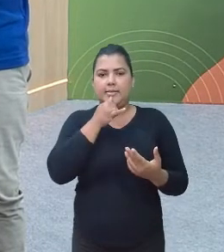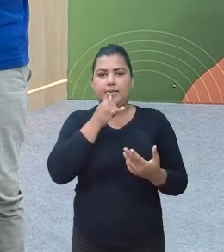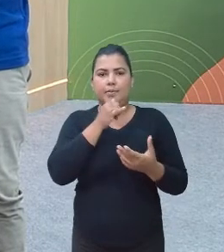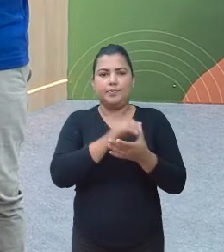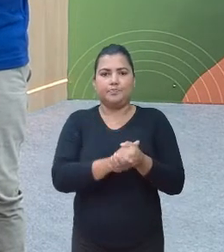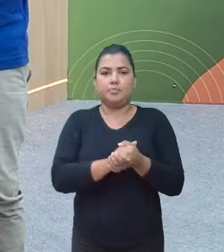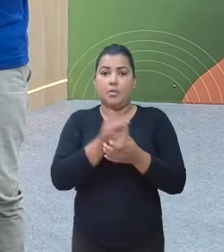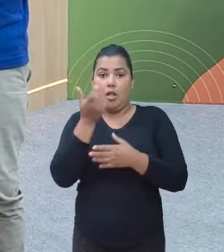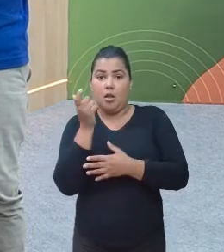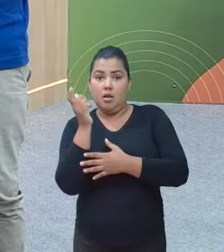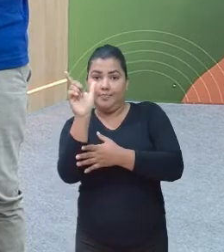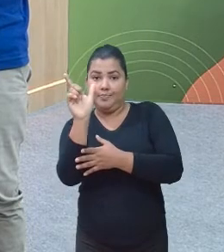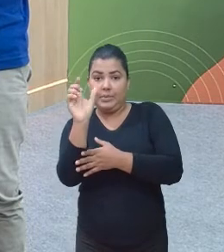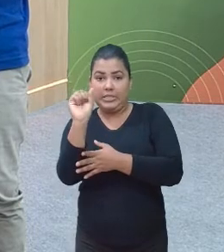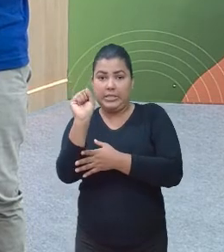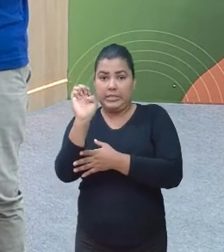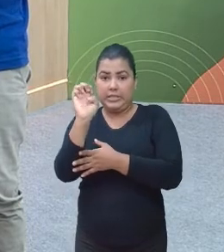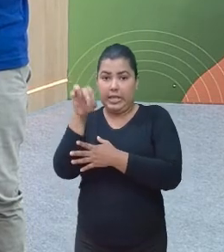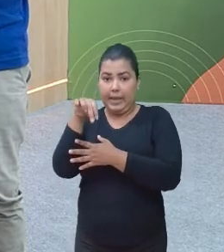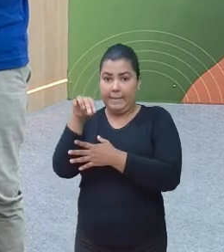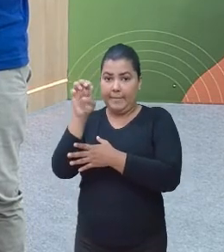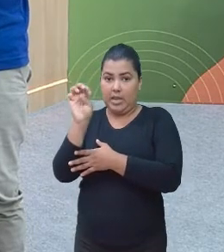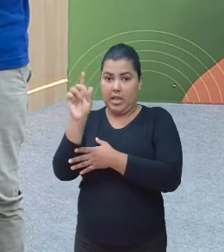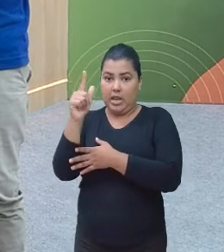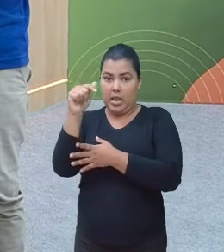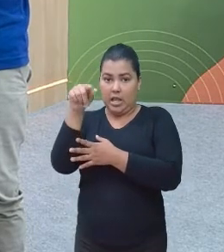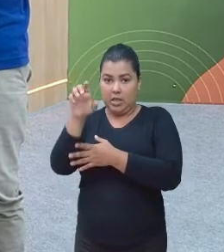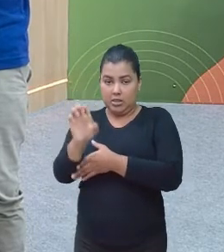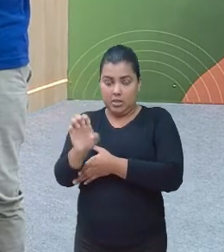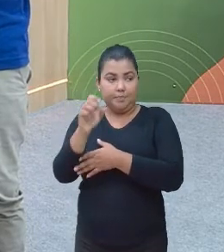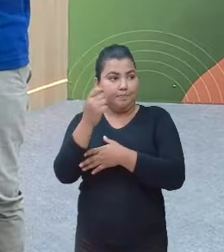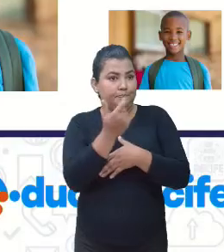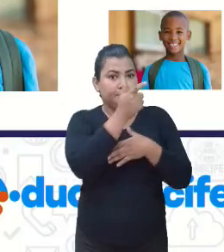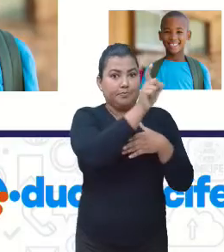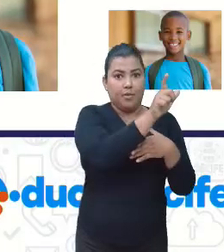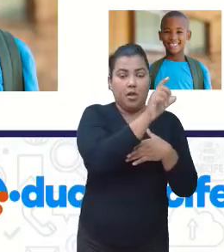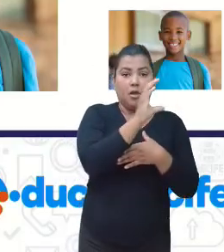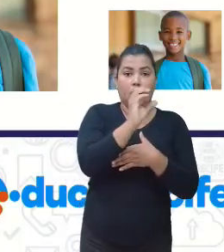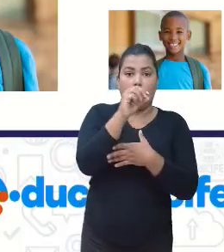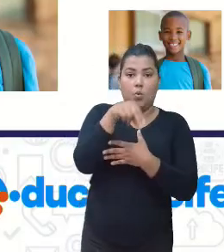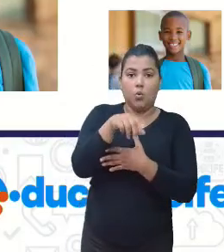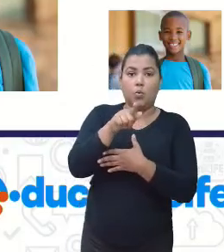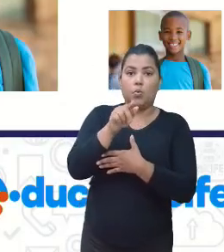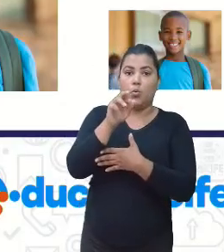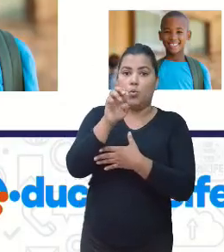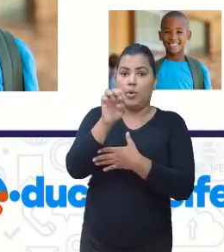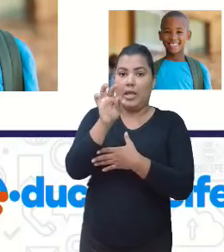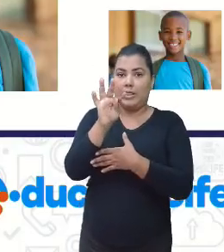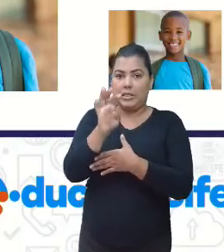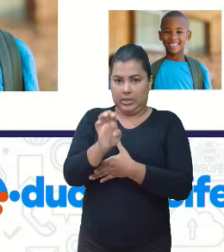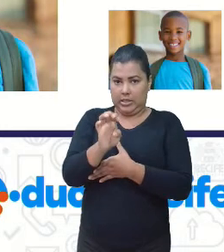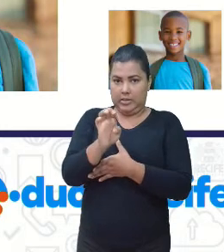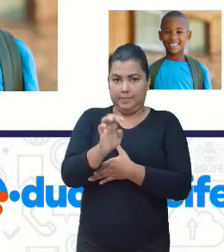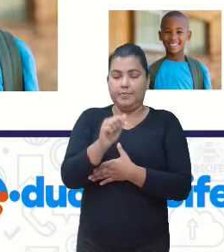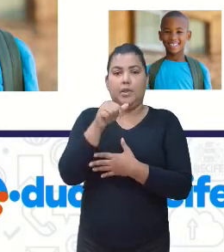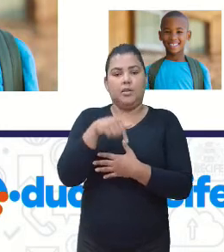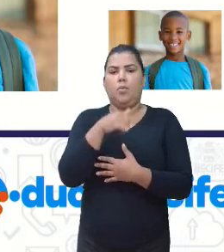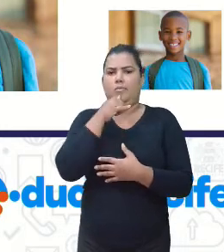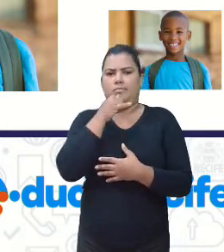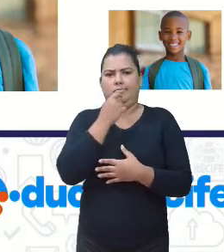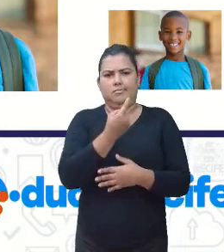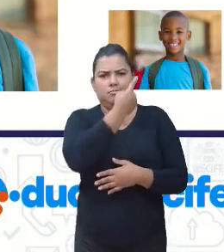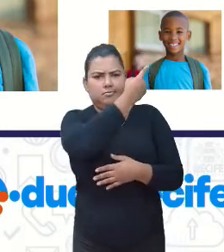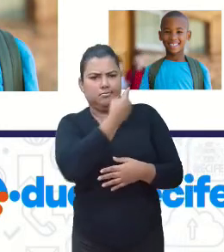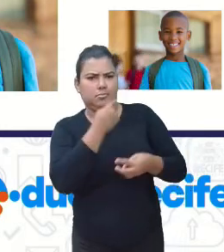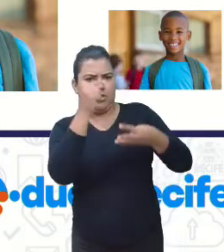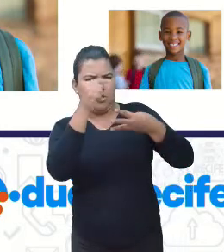vai ter que levar em consideração algumas outras características. No caso dessa daqui, eu observo que é o mesmo garoto.